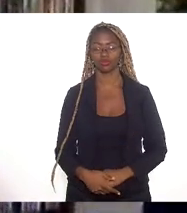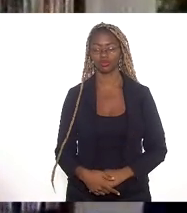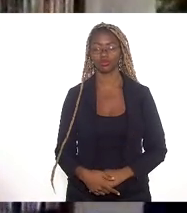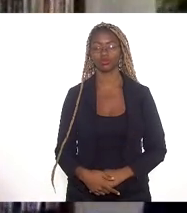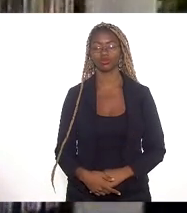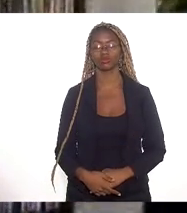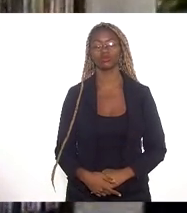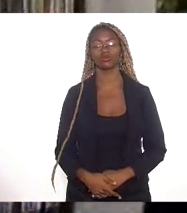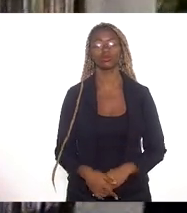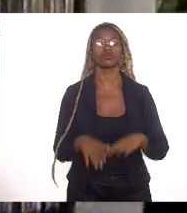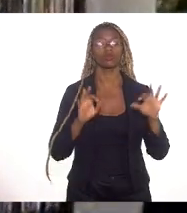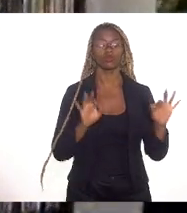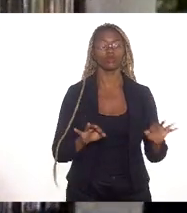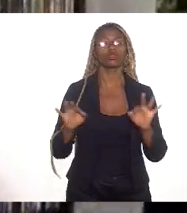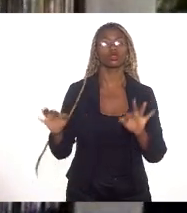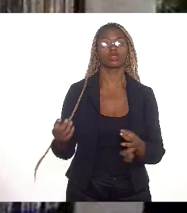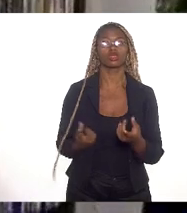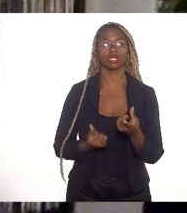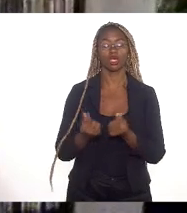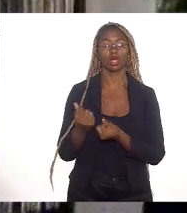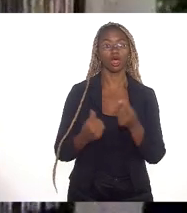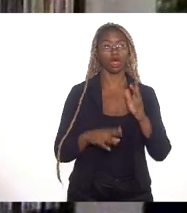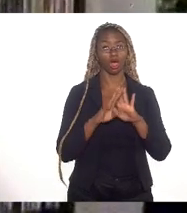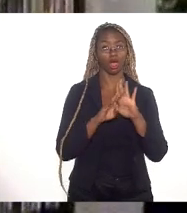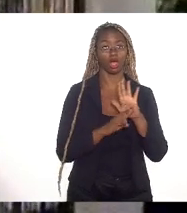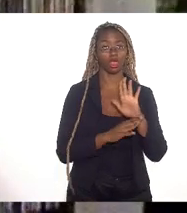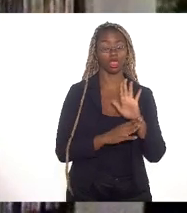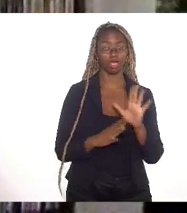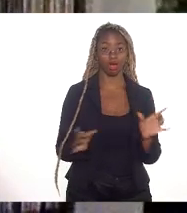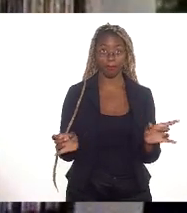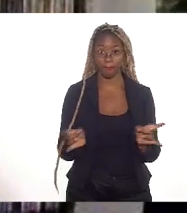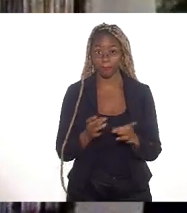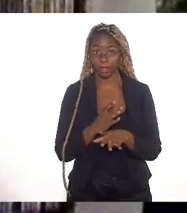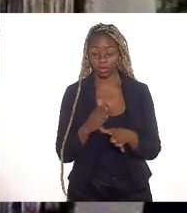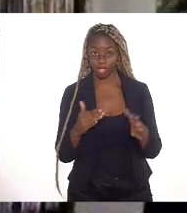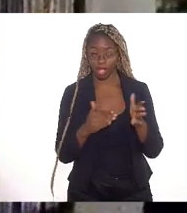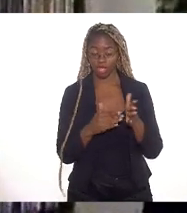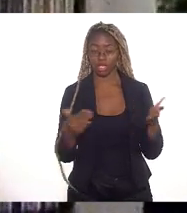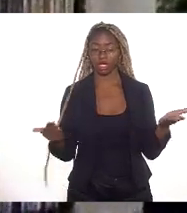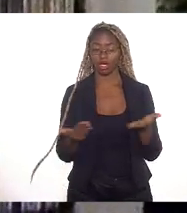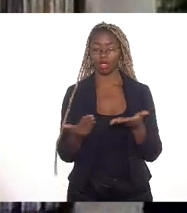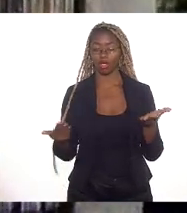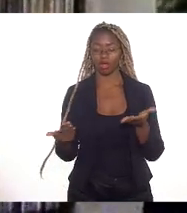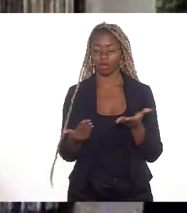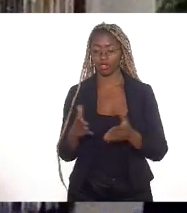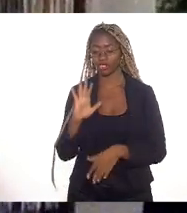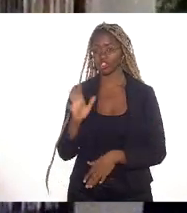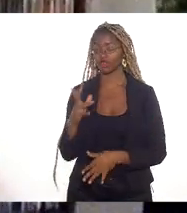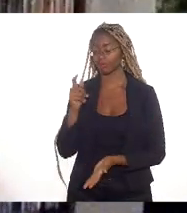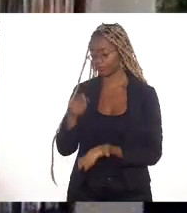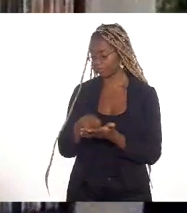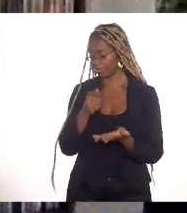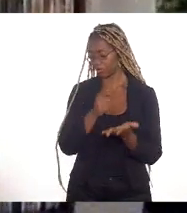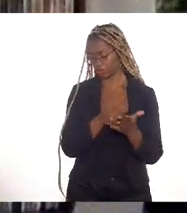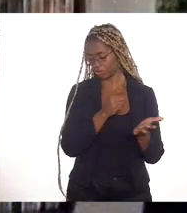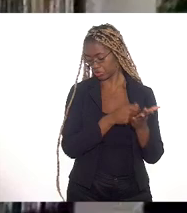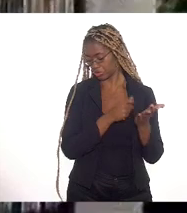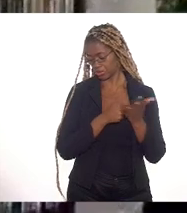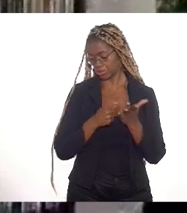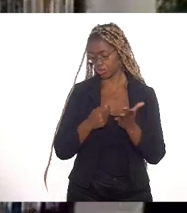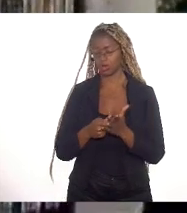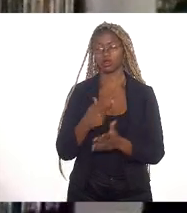exatamente do orçamento realizado até agora, despesas liquidadas